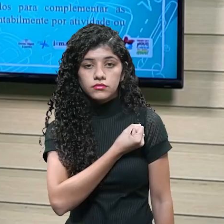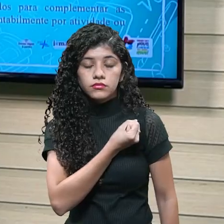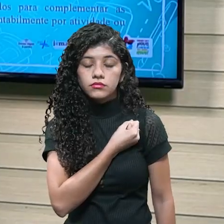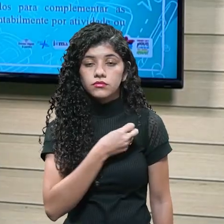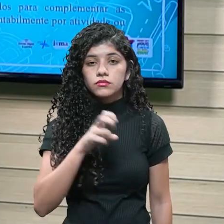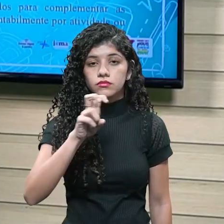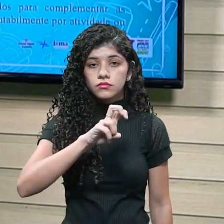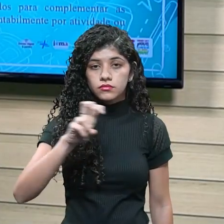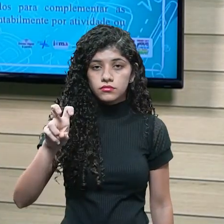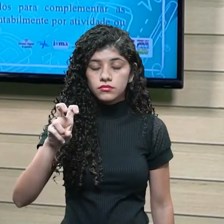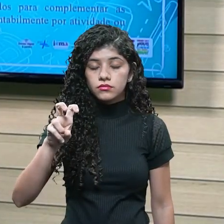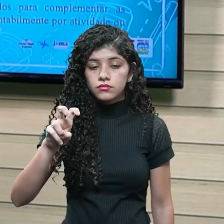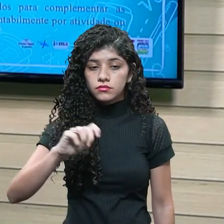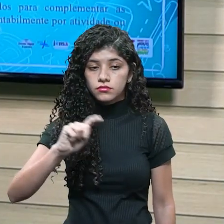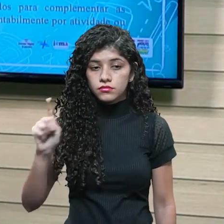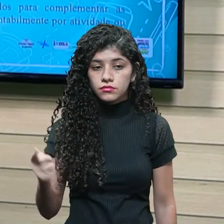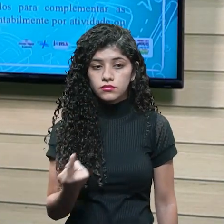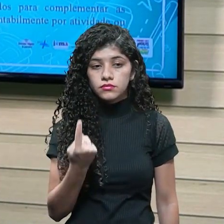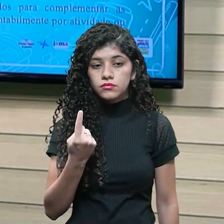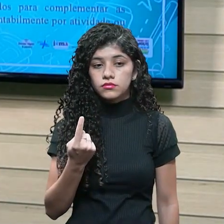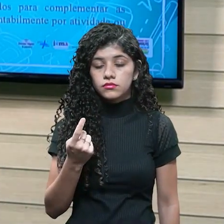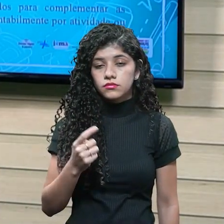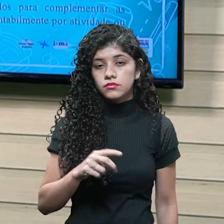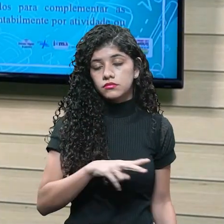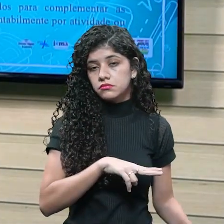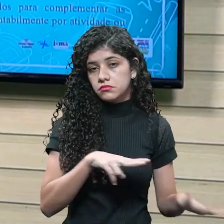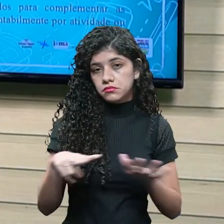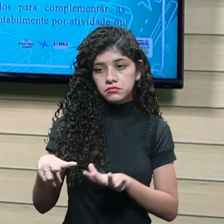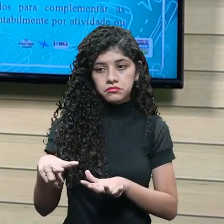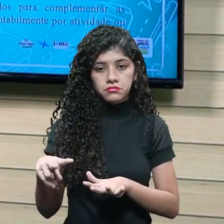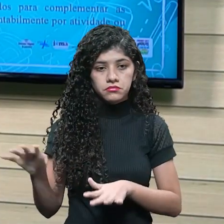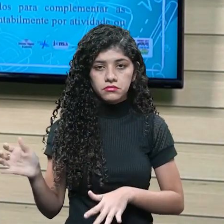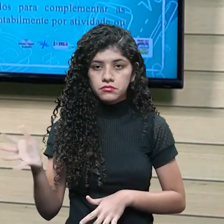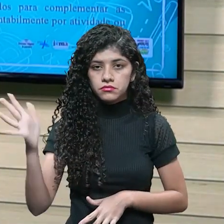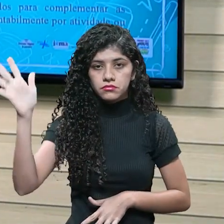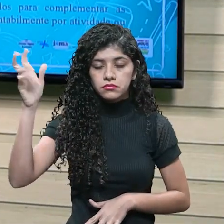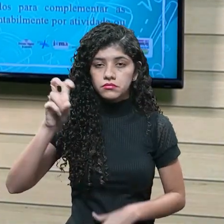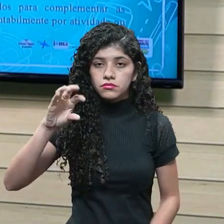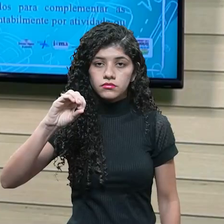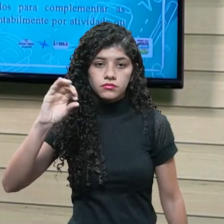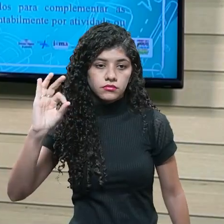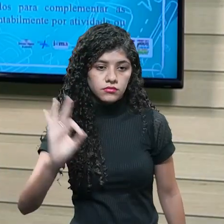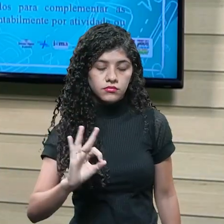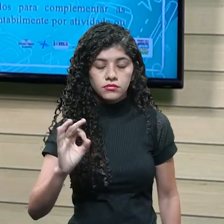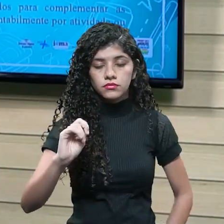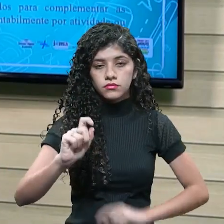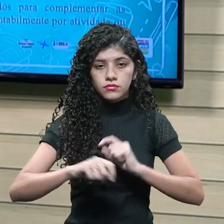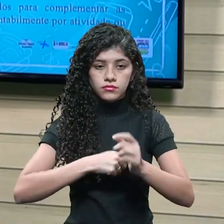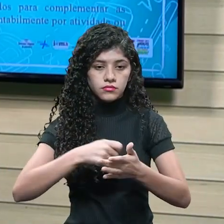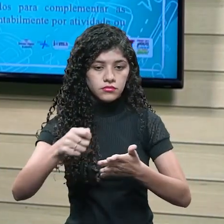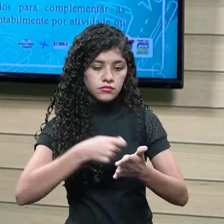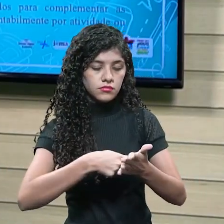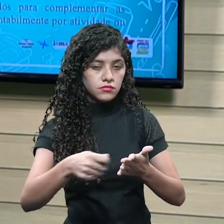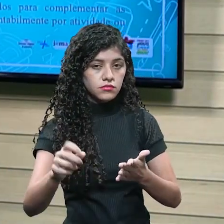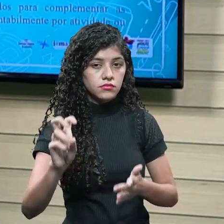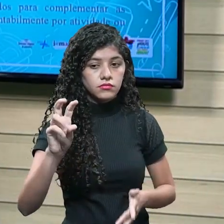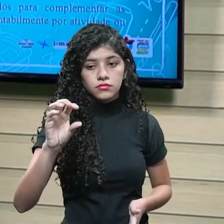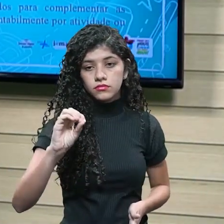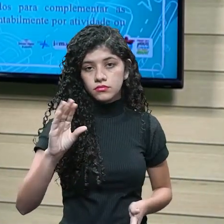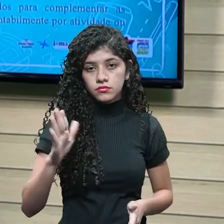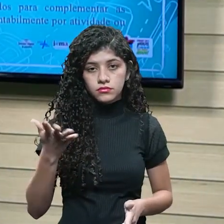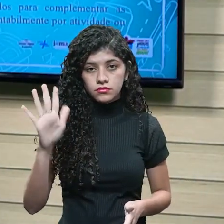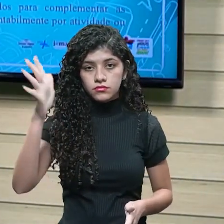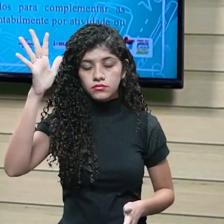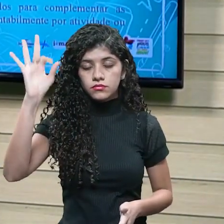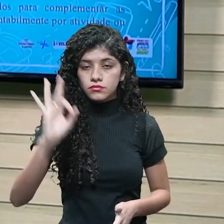de 55 mil reais. Ah, se daqui a uma semana valorizou 50%, eu não vou registrar